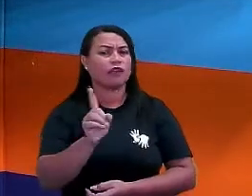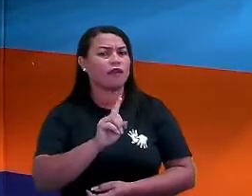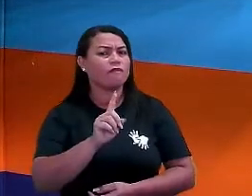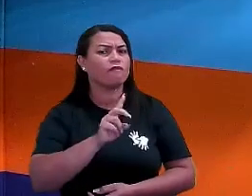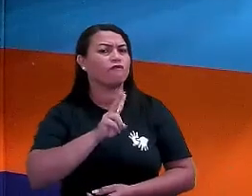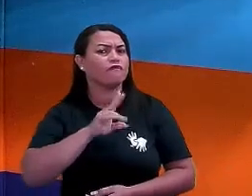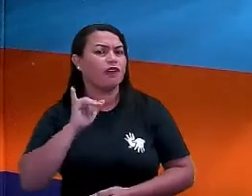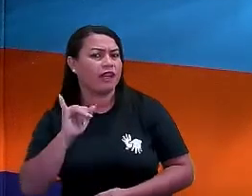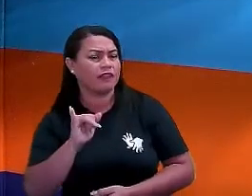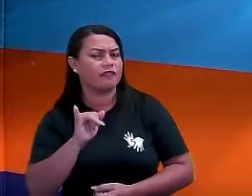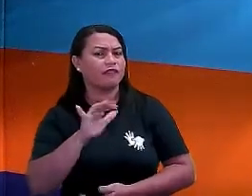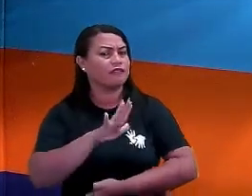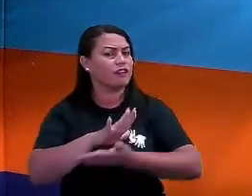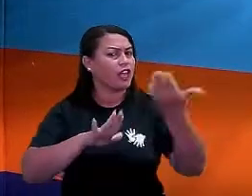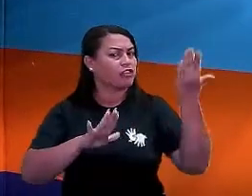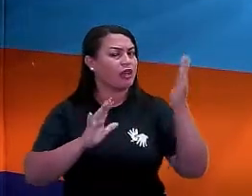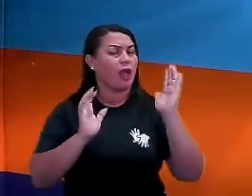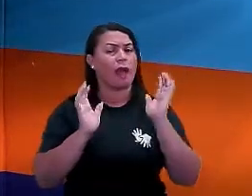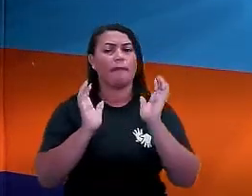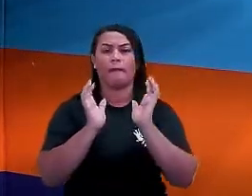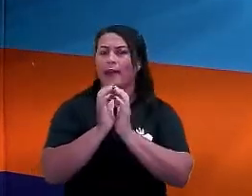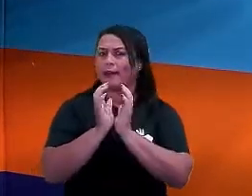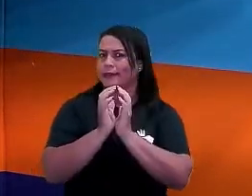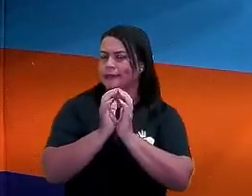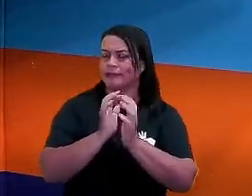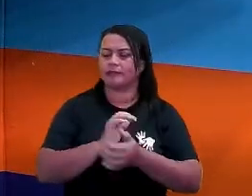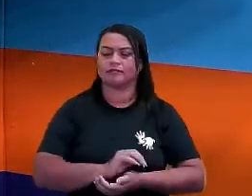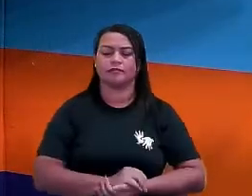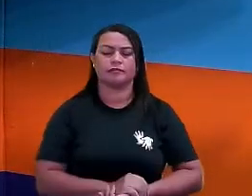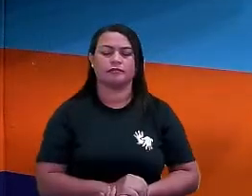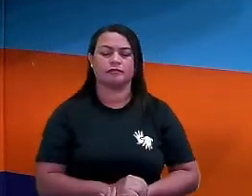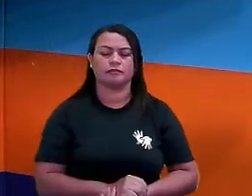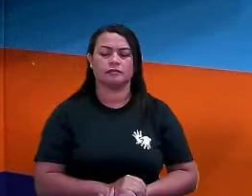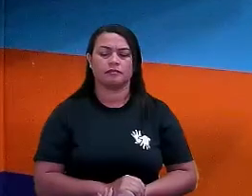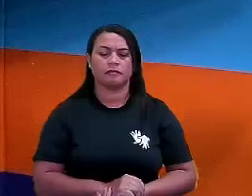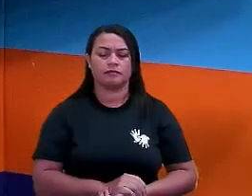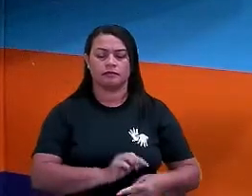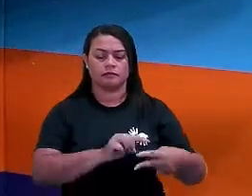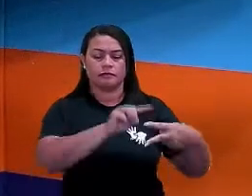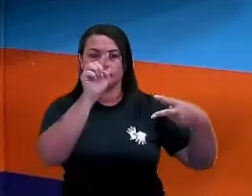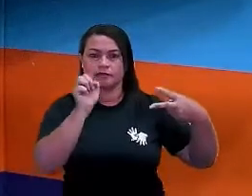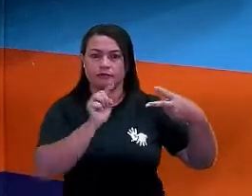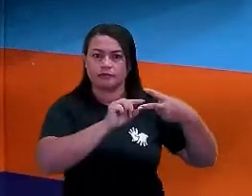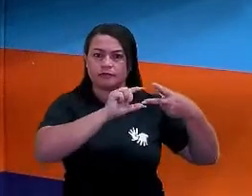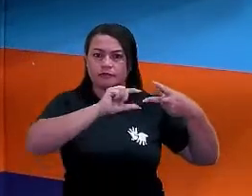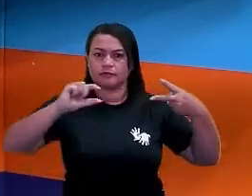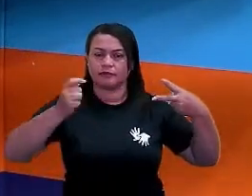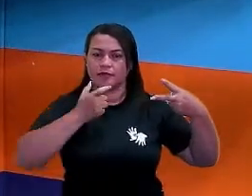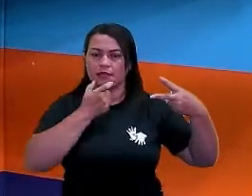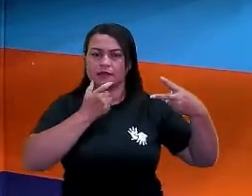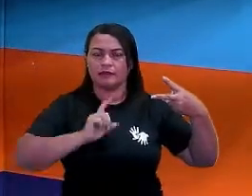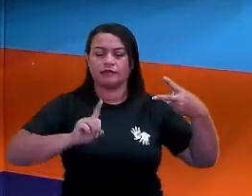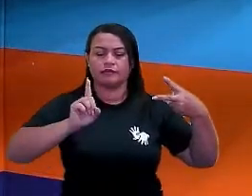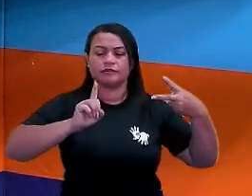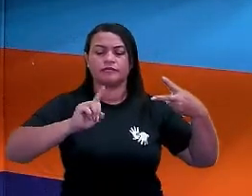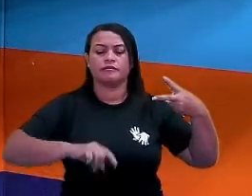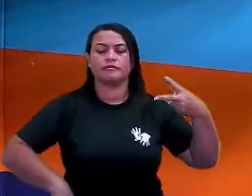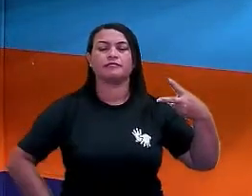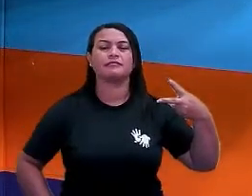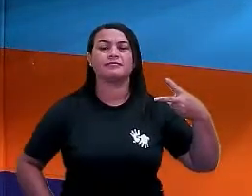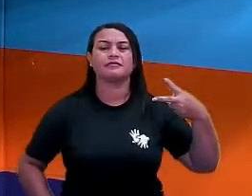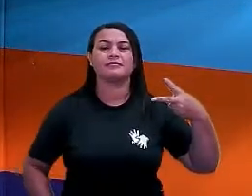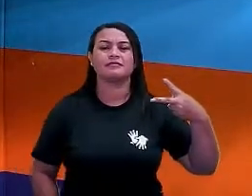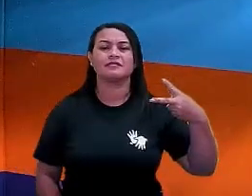viajar para o Recife. Ok? Or, you will not buy a new house. You will not buy a